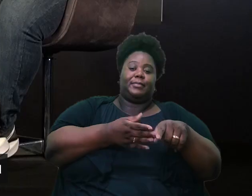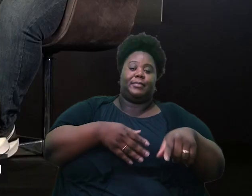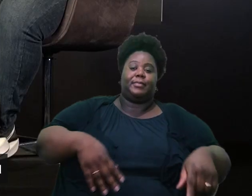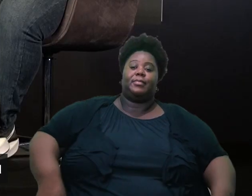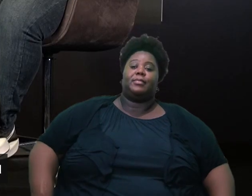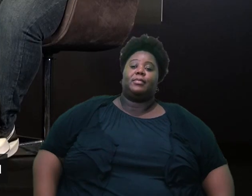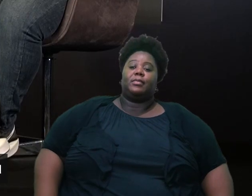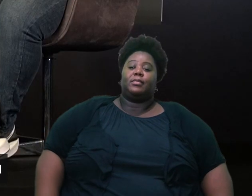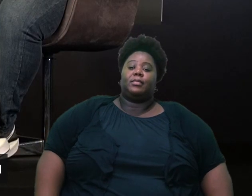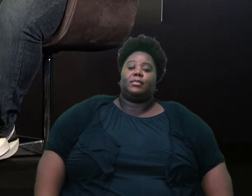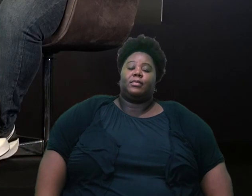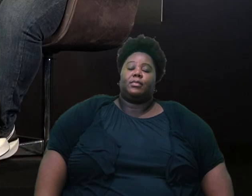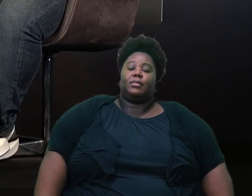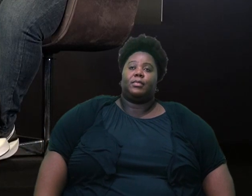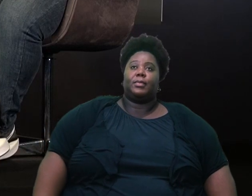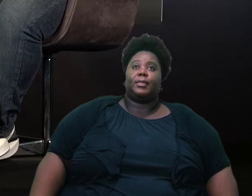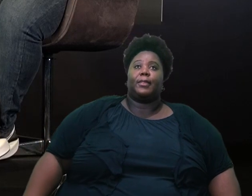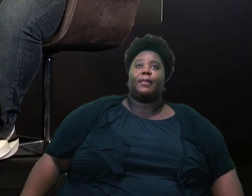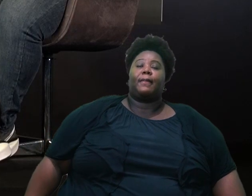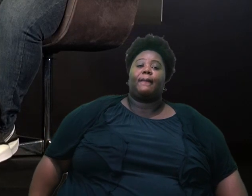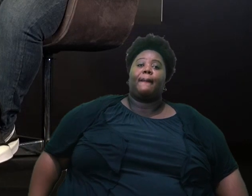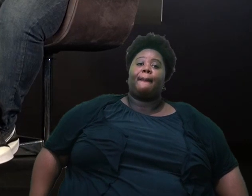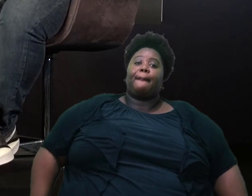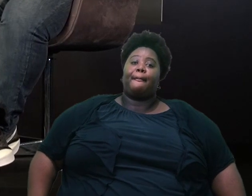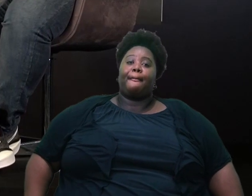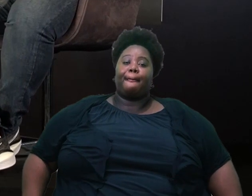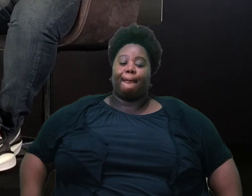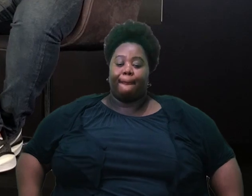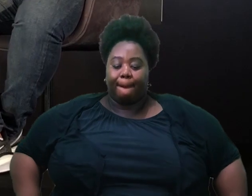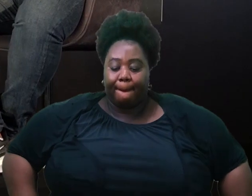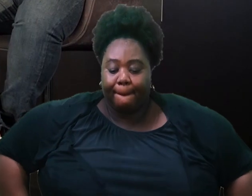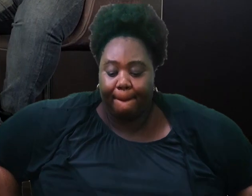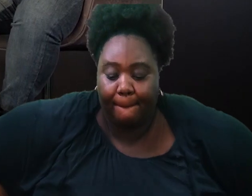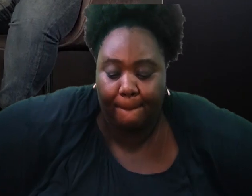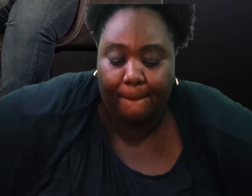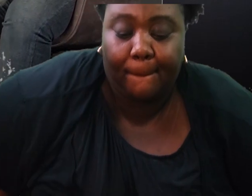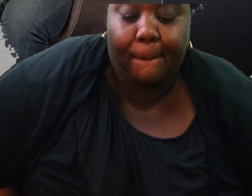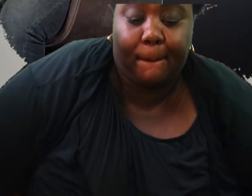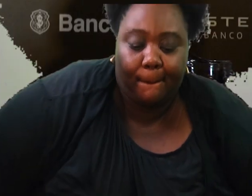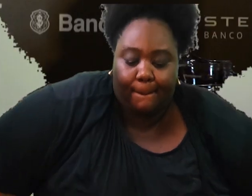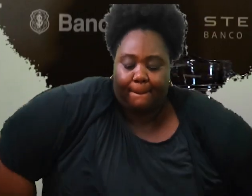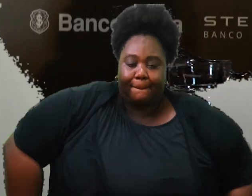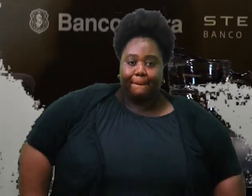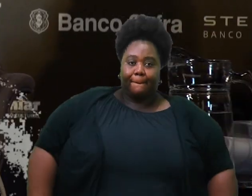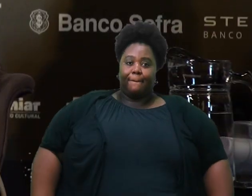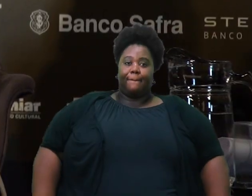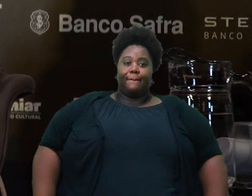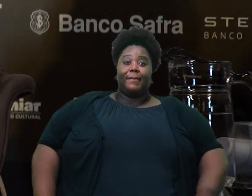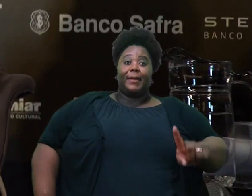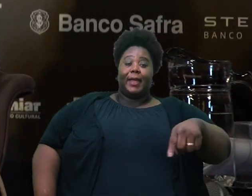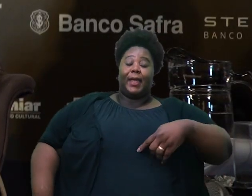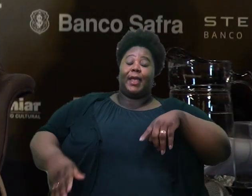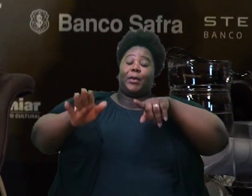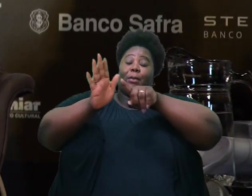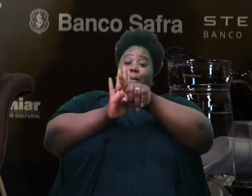Tá? E que é uma pesquisa que eu cruzo a pesquisa museológica